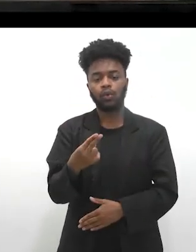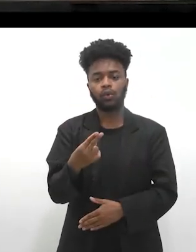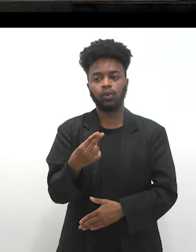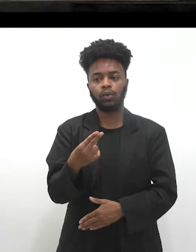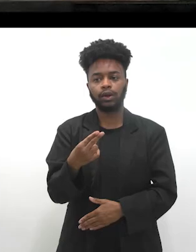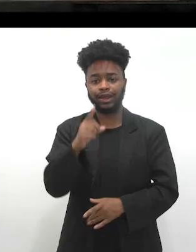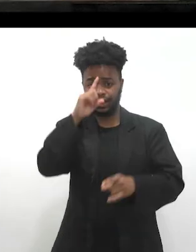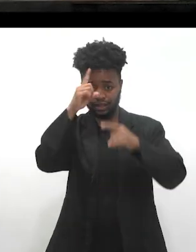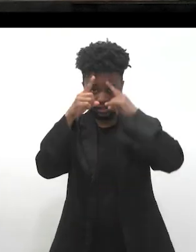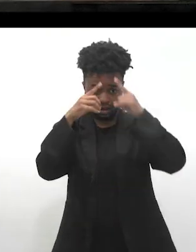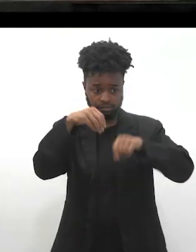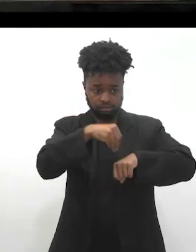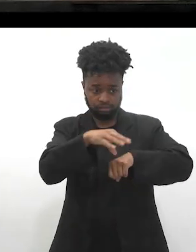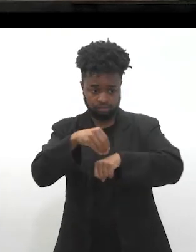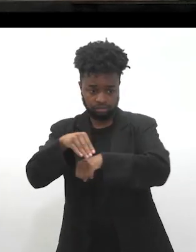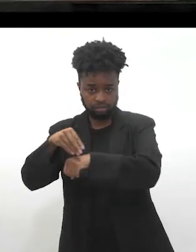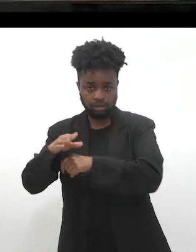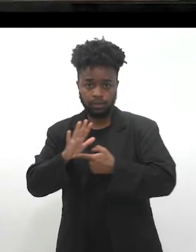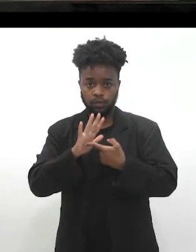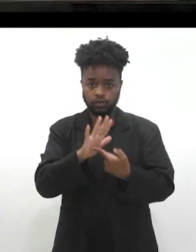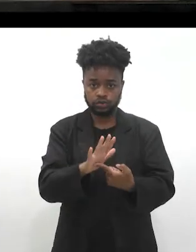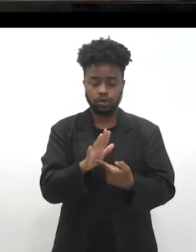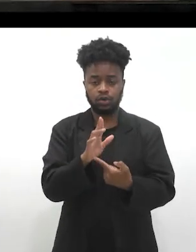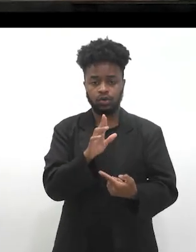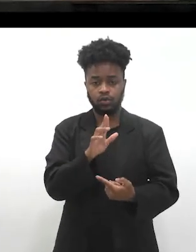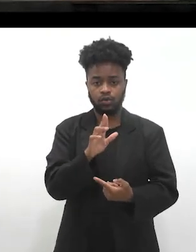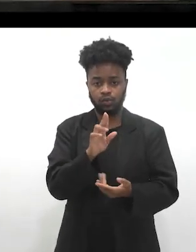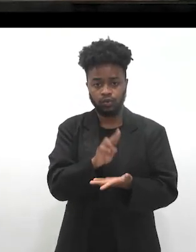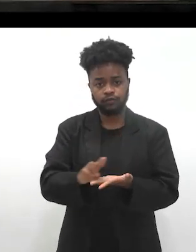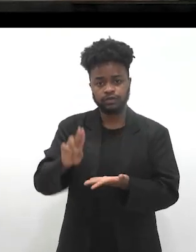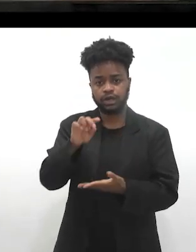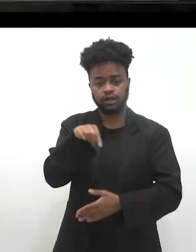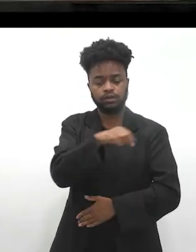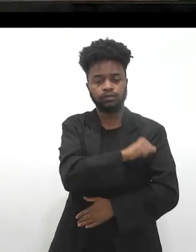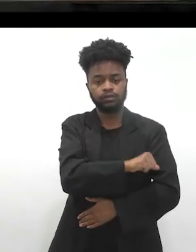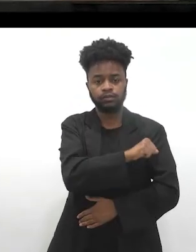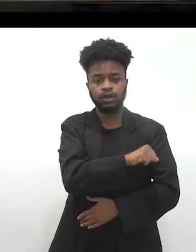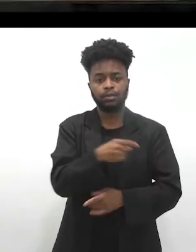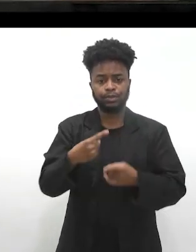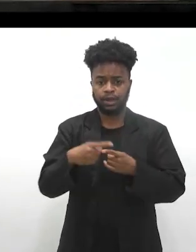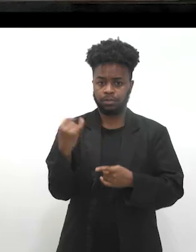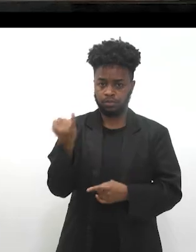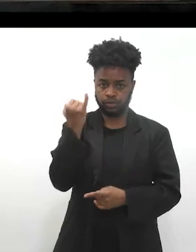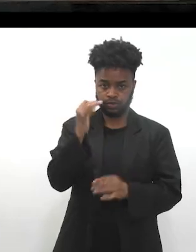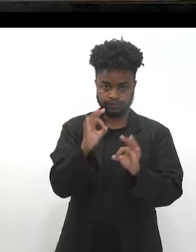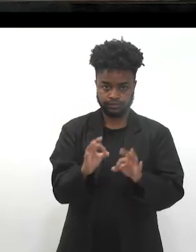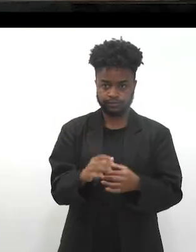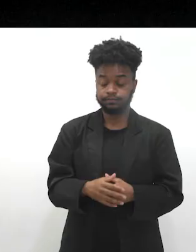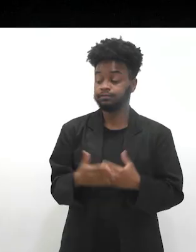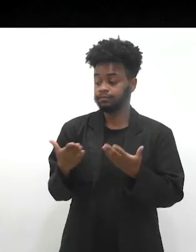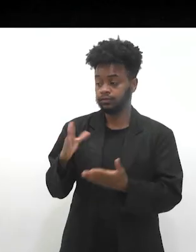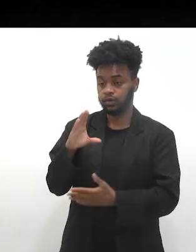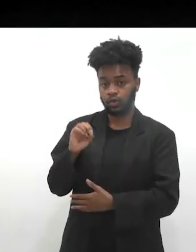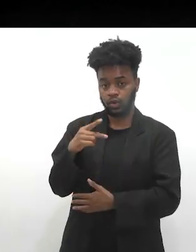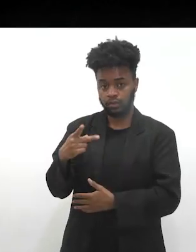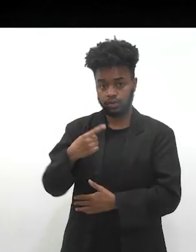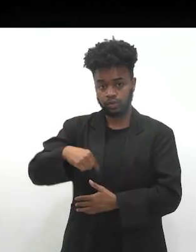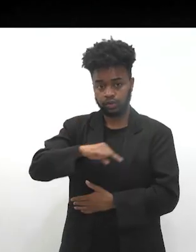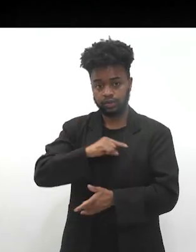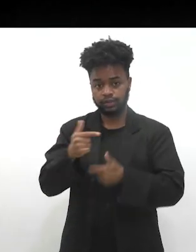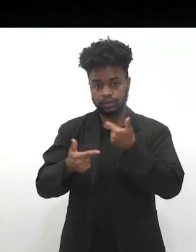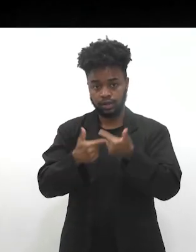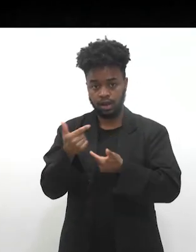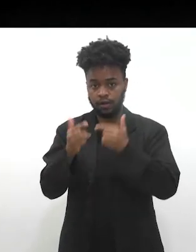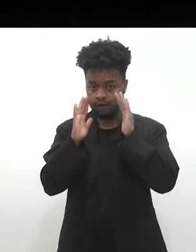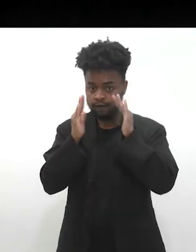ou levar as ideias das universidades aqui fluminenses, né, para a COP, que será muito importante para a gente? A COP a gente tem